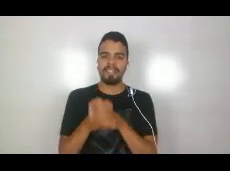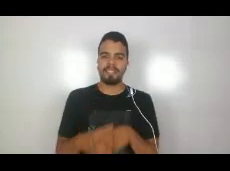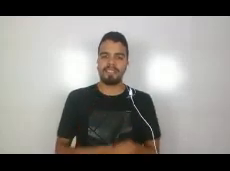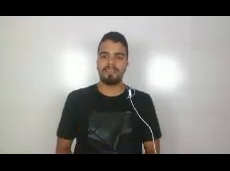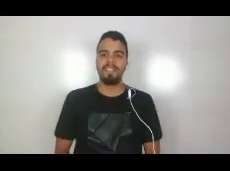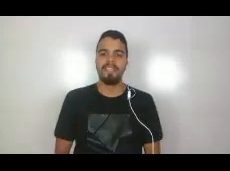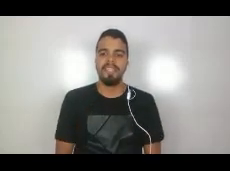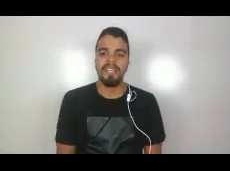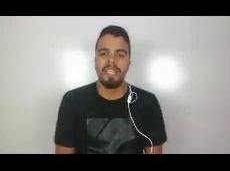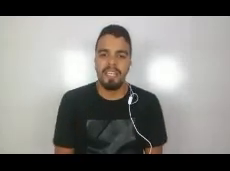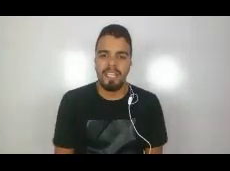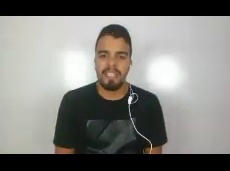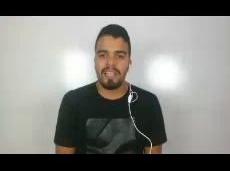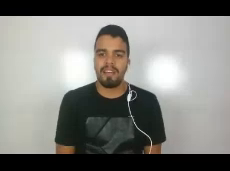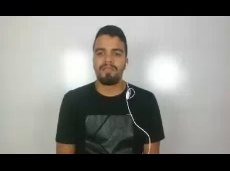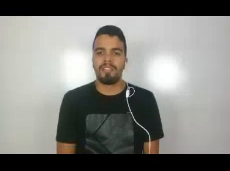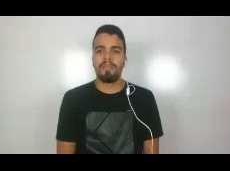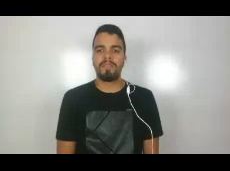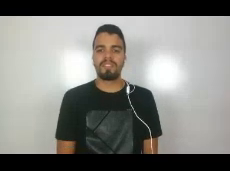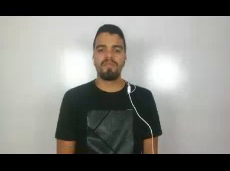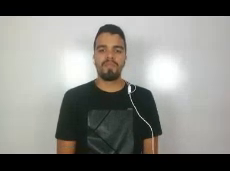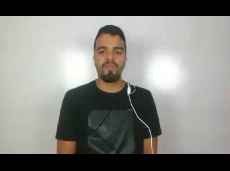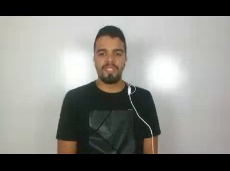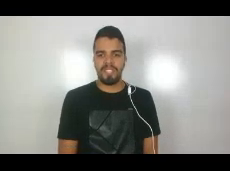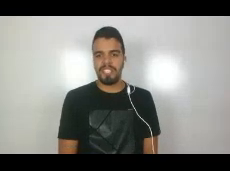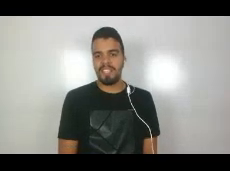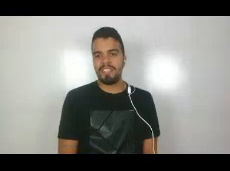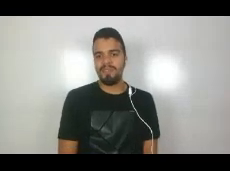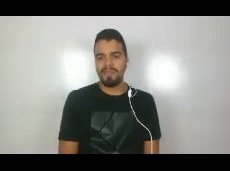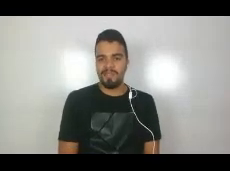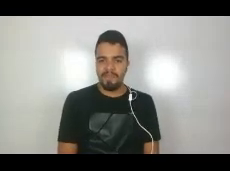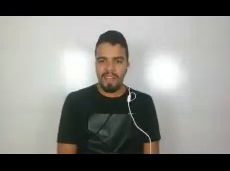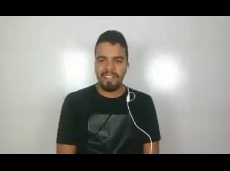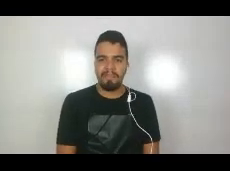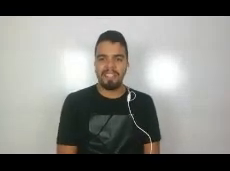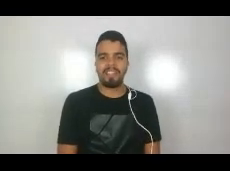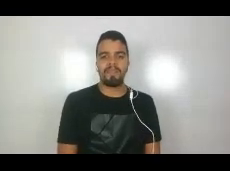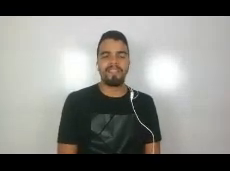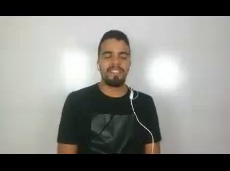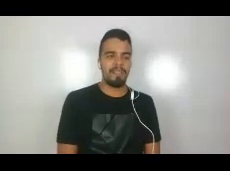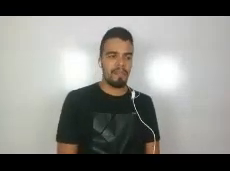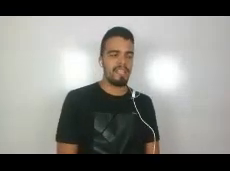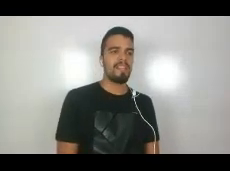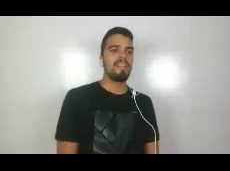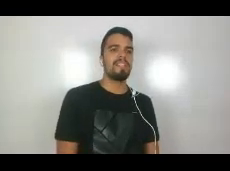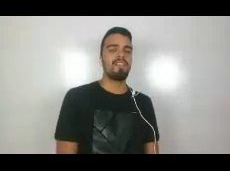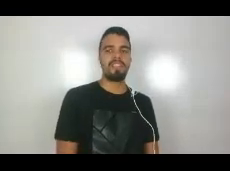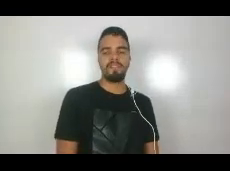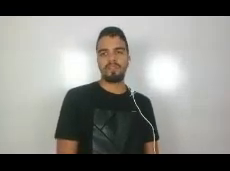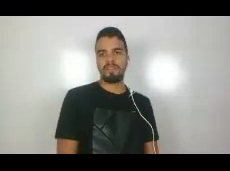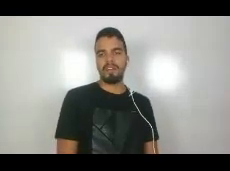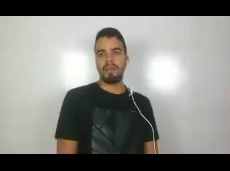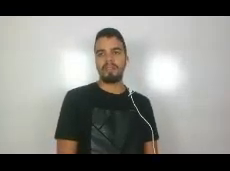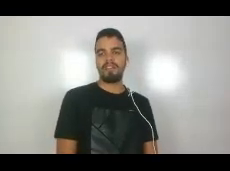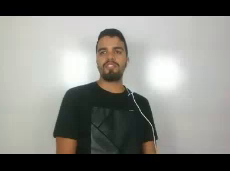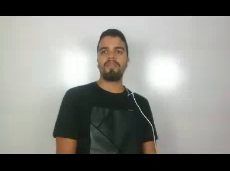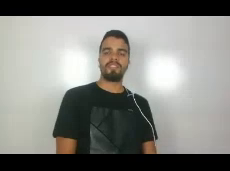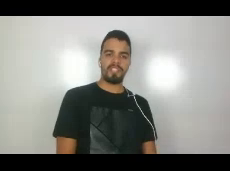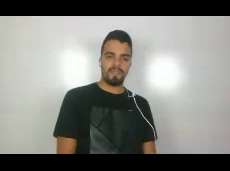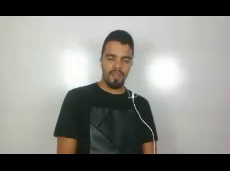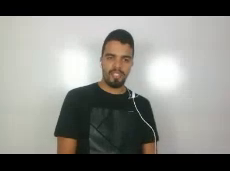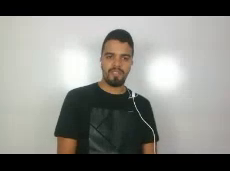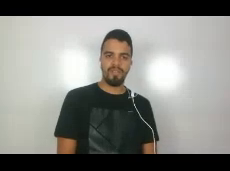uma apresentação. Então, depois que o cursista ele seguiu todos os passos, né, pensados para essa disciplina, ele já viu todos os